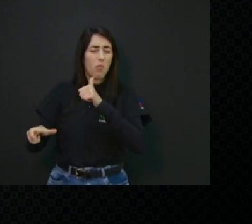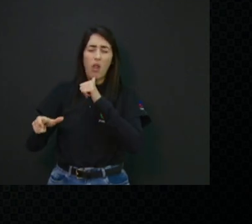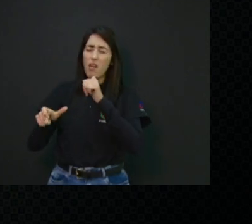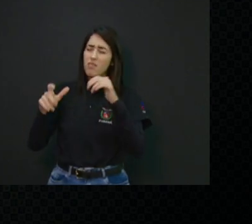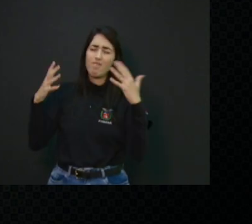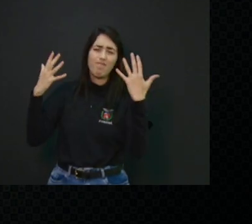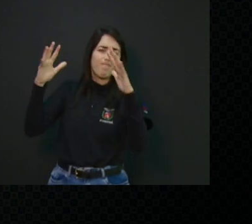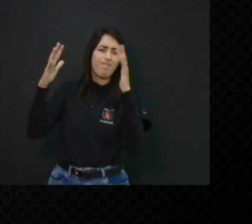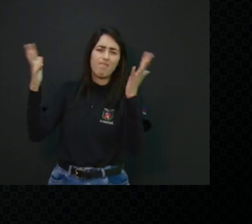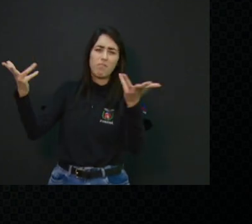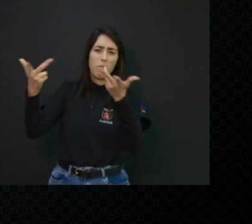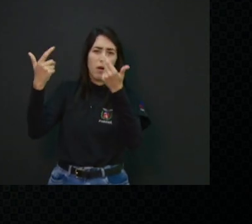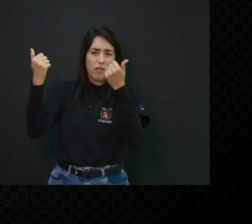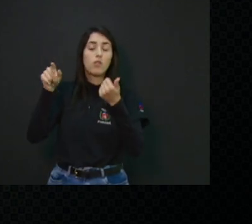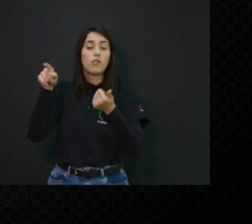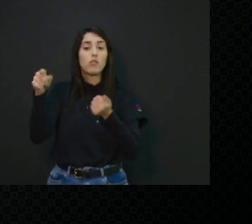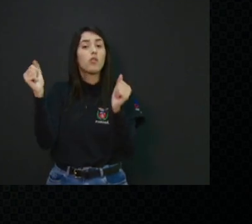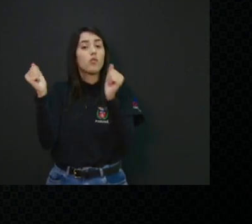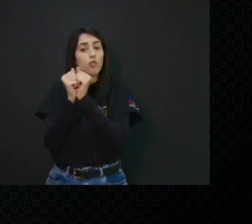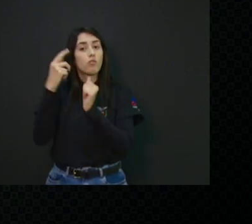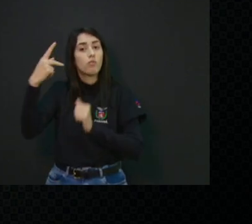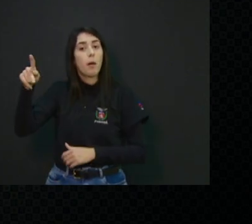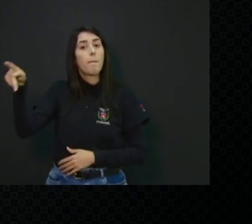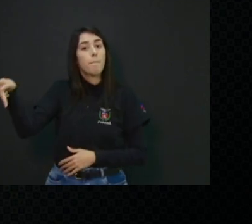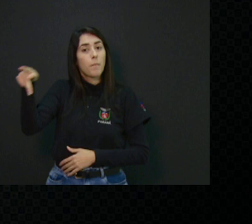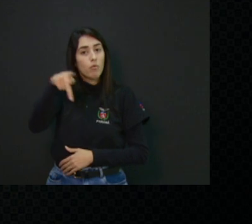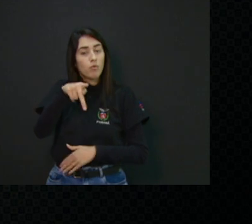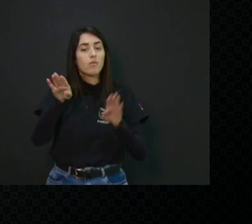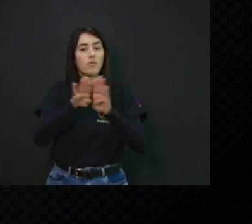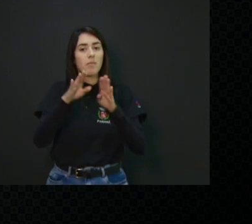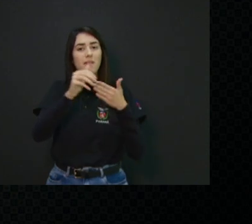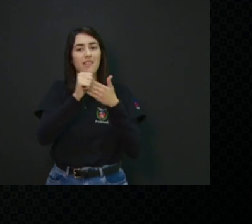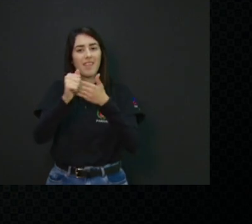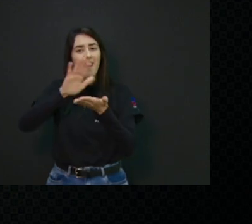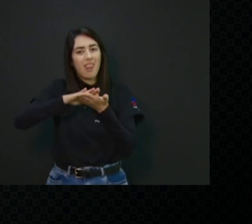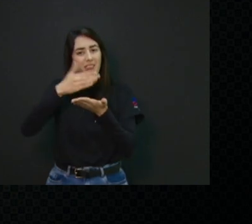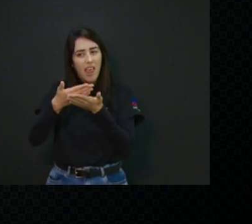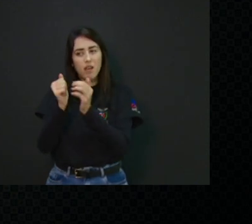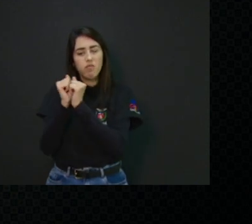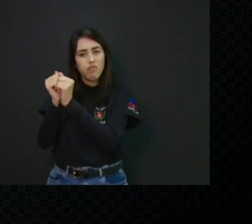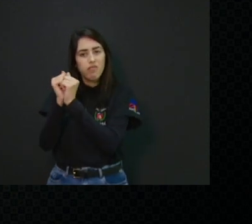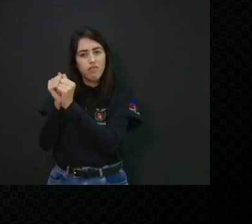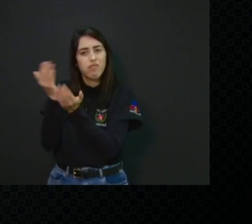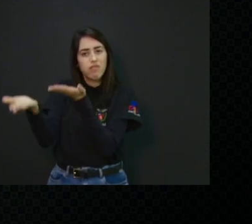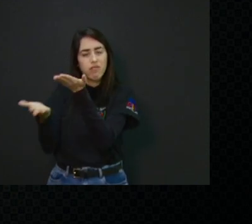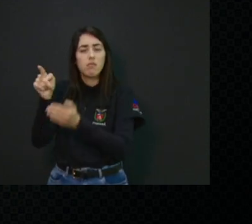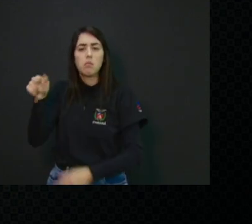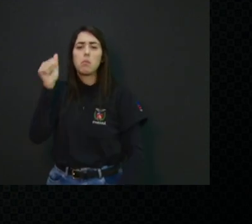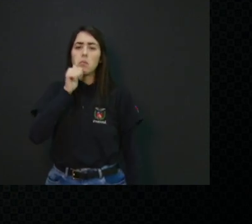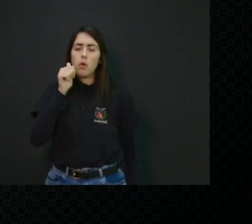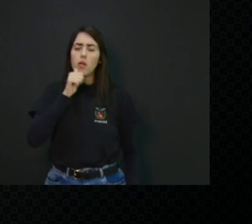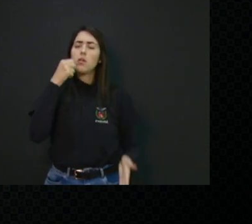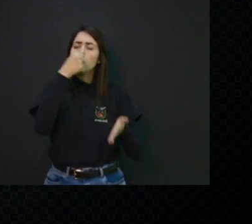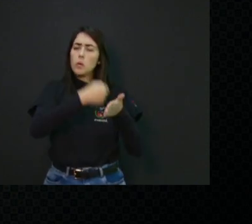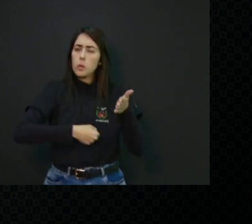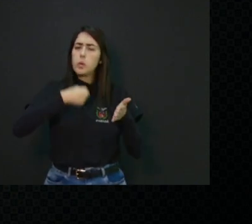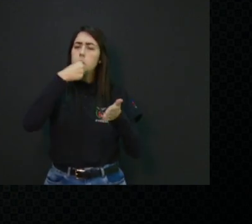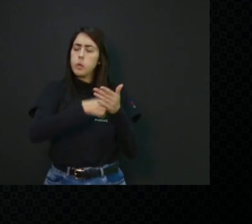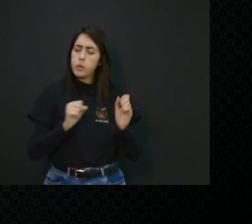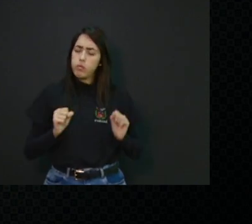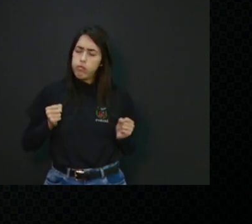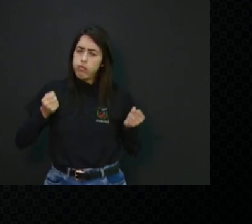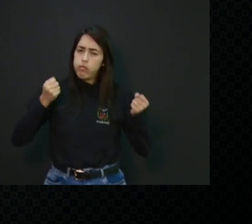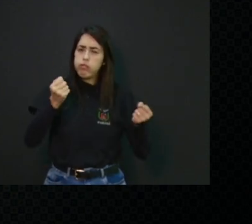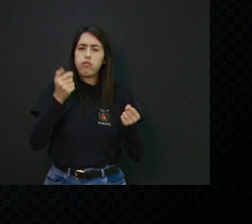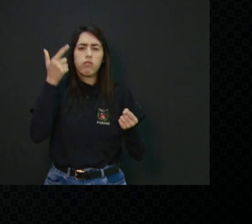a parceria, né, da sua professora, da sua guia intérprete, de uma mulher que lutou ao lado dela para que ela fosse